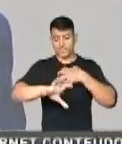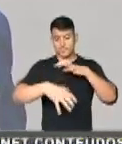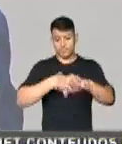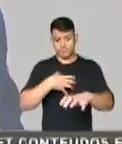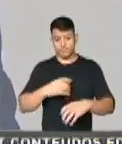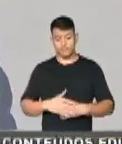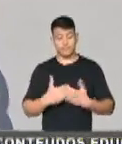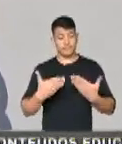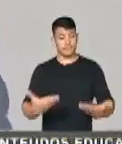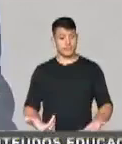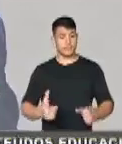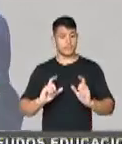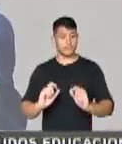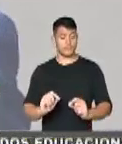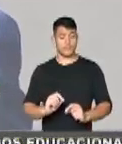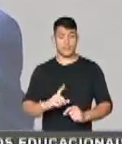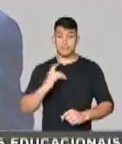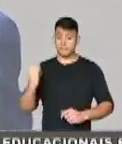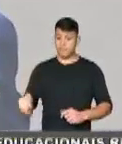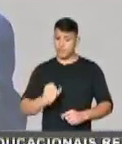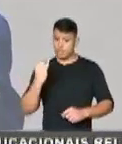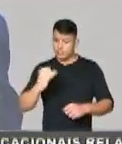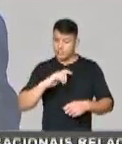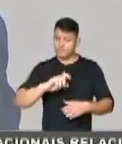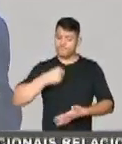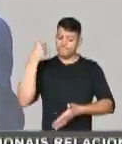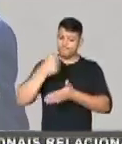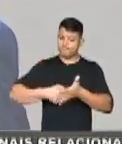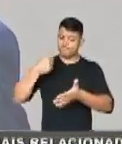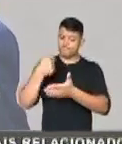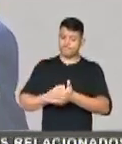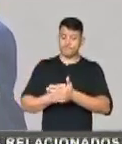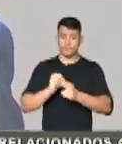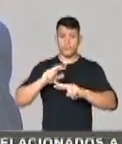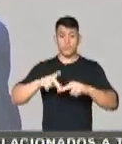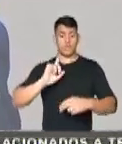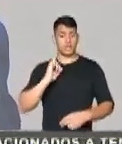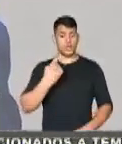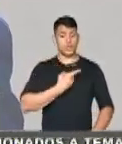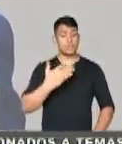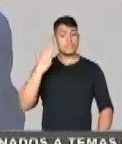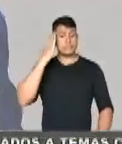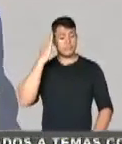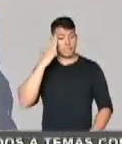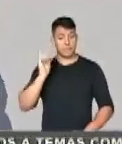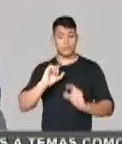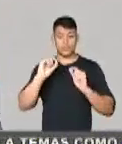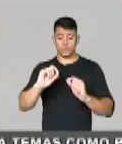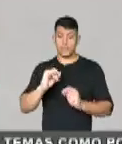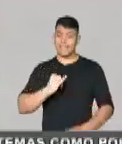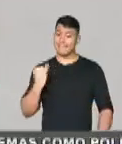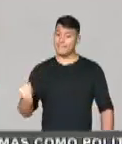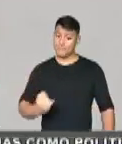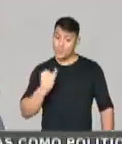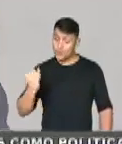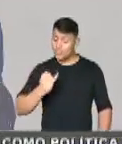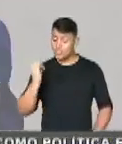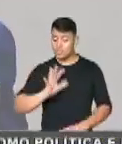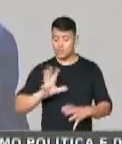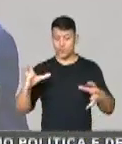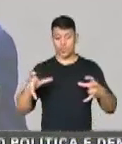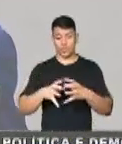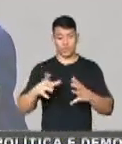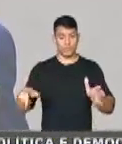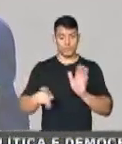Correios. E é fundamental essa luta, porque nós sabemos a importância dessa categoria e a presença estratégica que